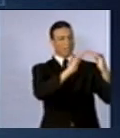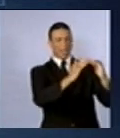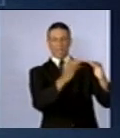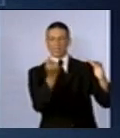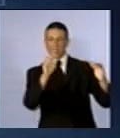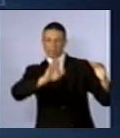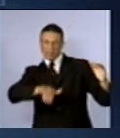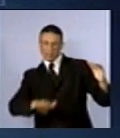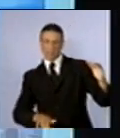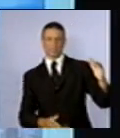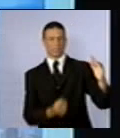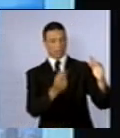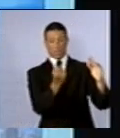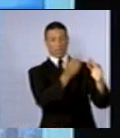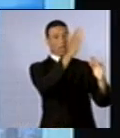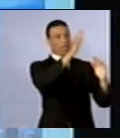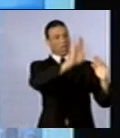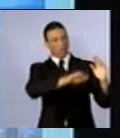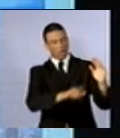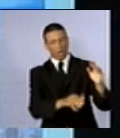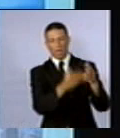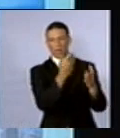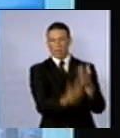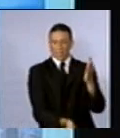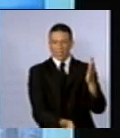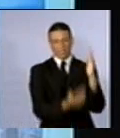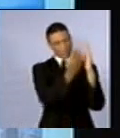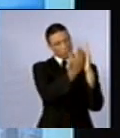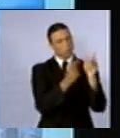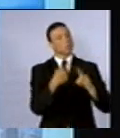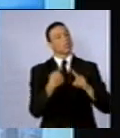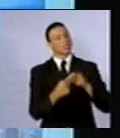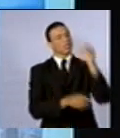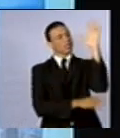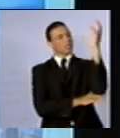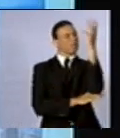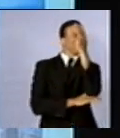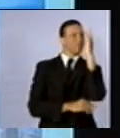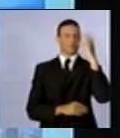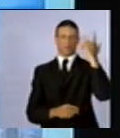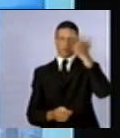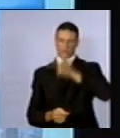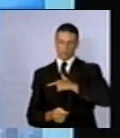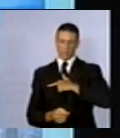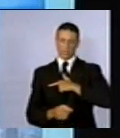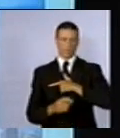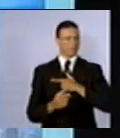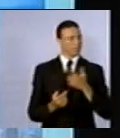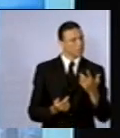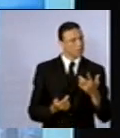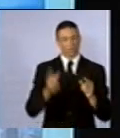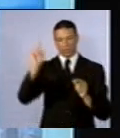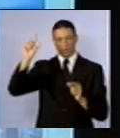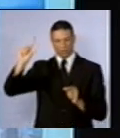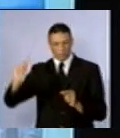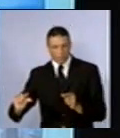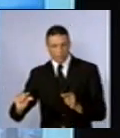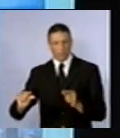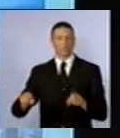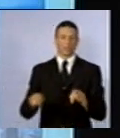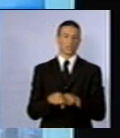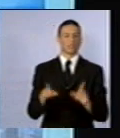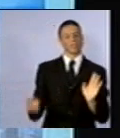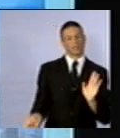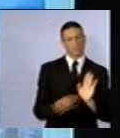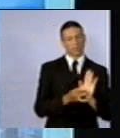depreciação dos imóveis em decorrência, o licenciamento ambiental, que tem efetivamente, sim, que ser